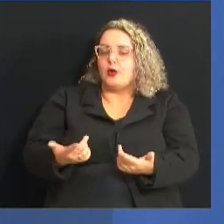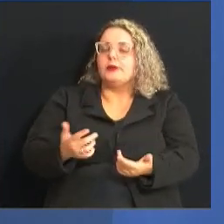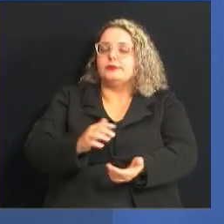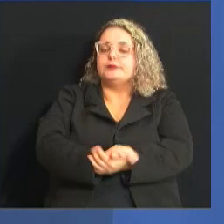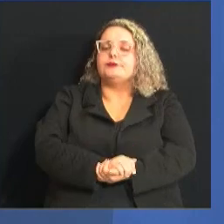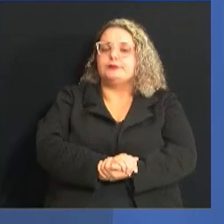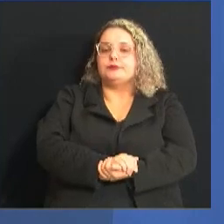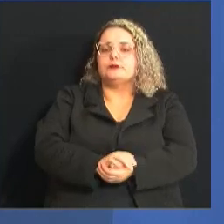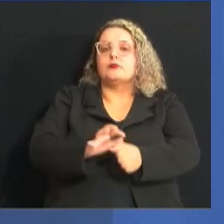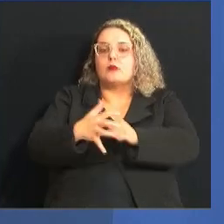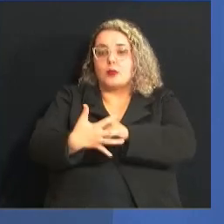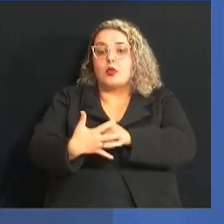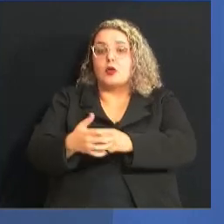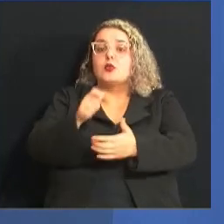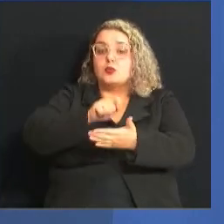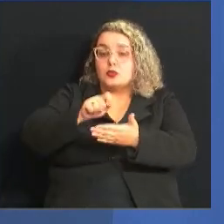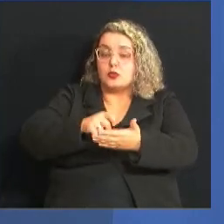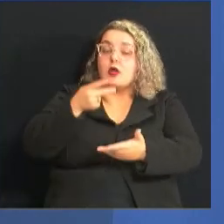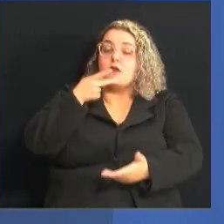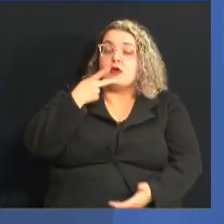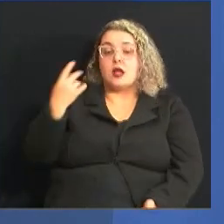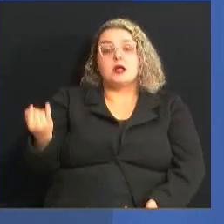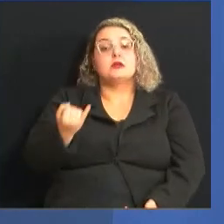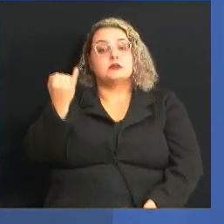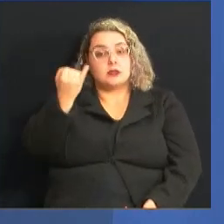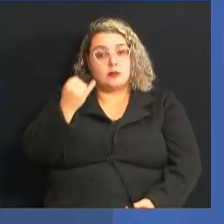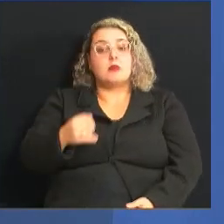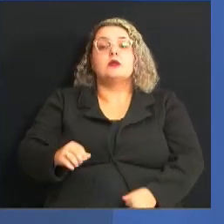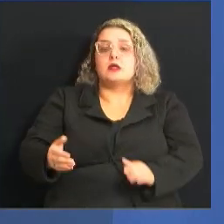Covid-19. E o autor fala da importância